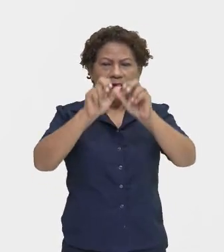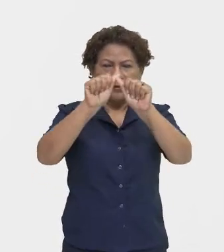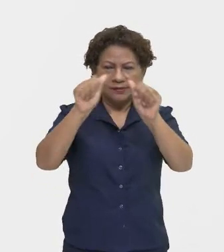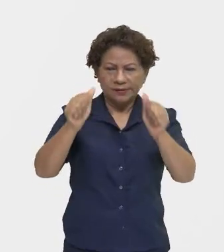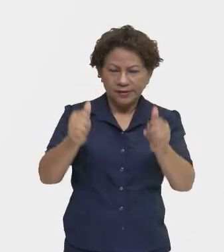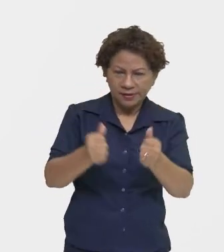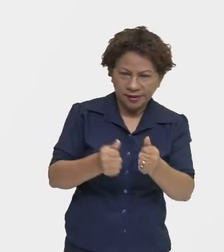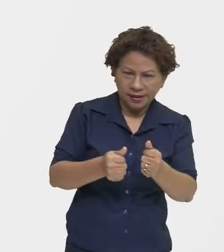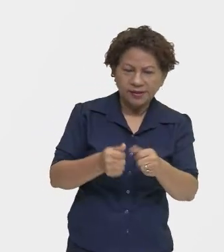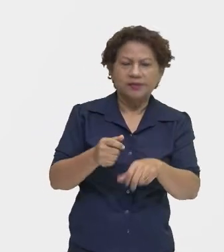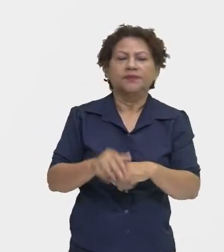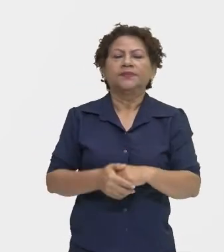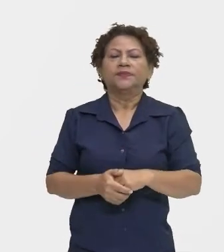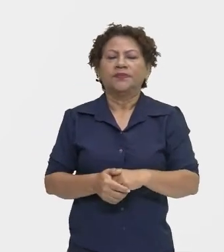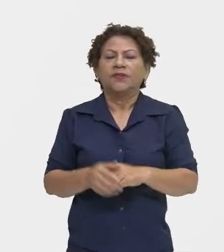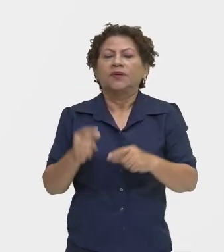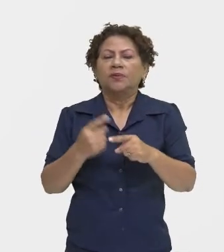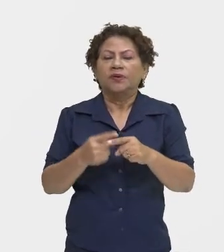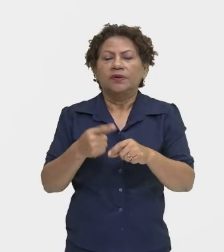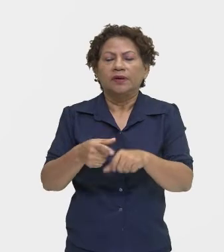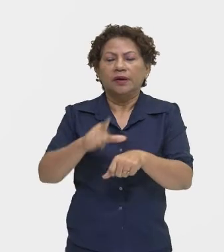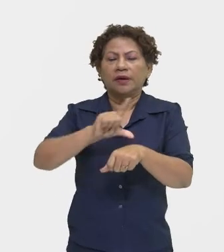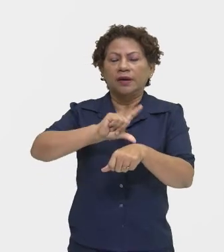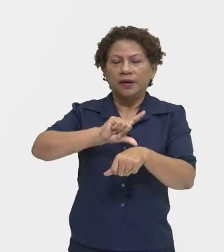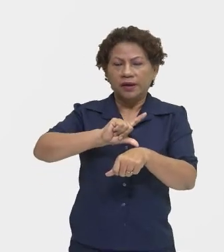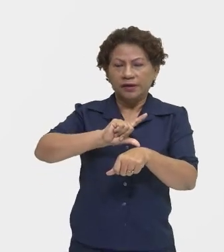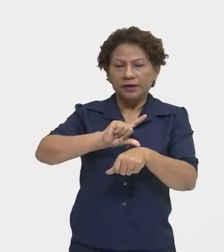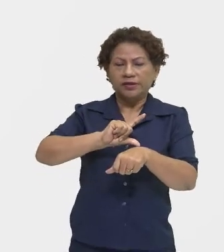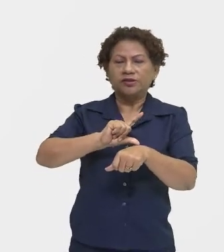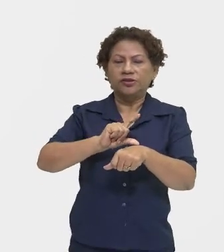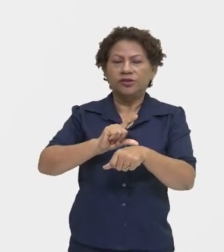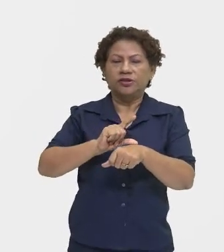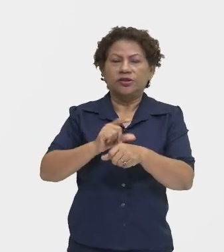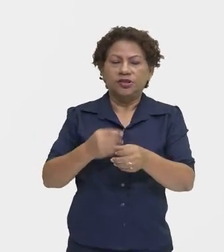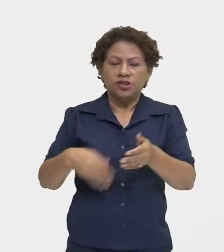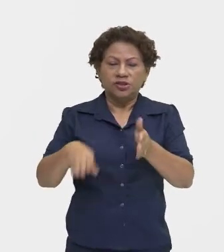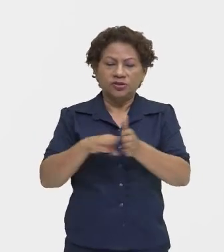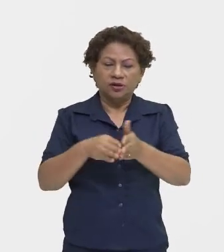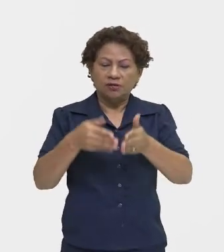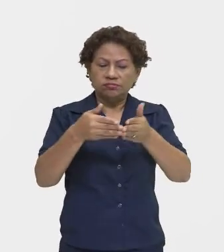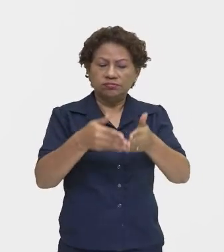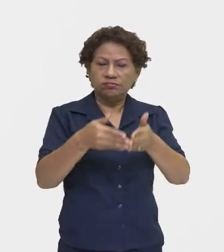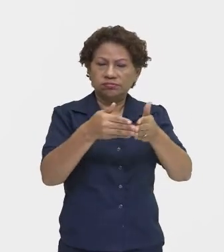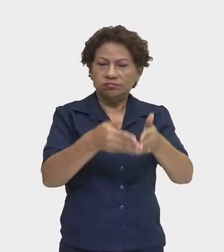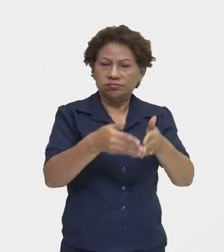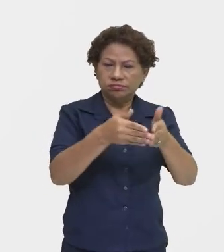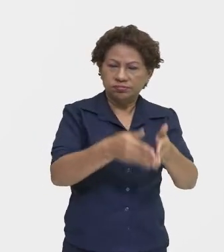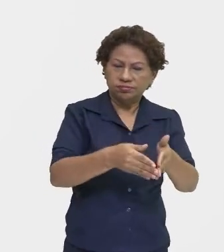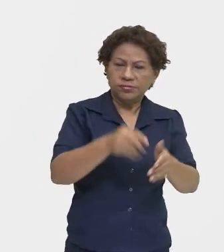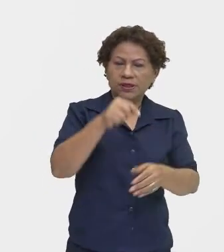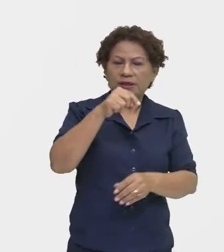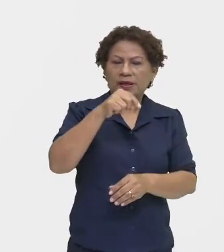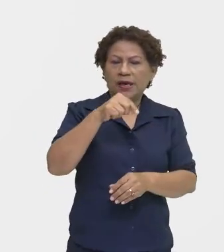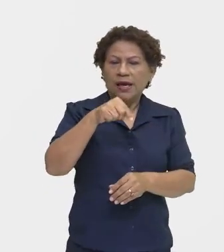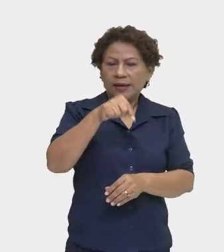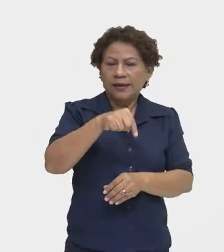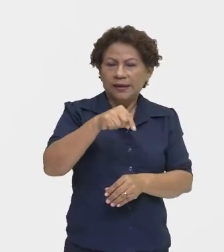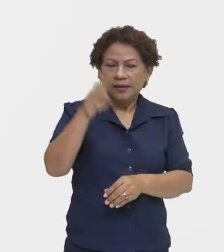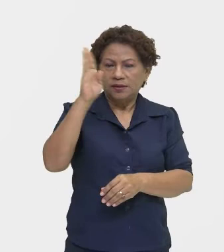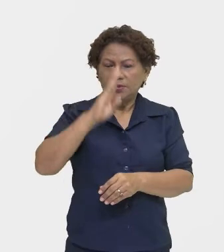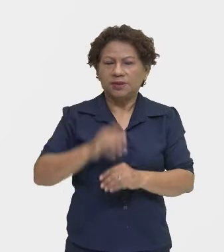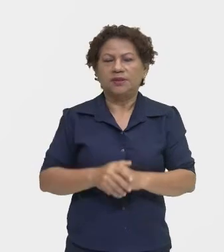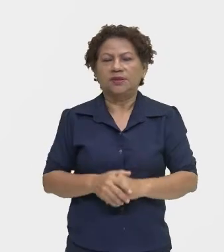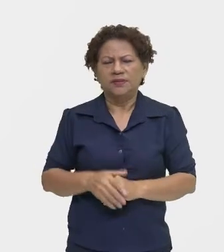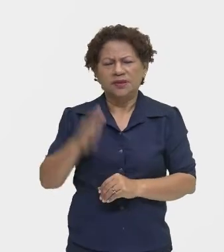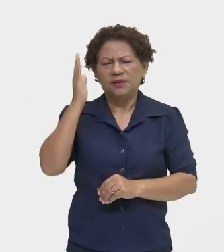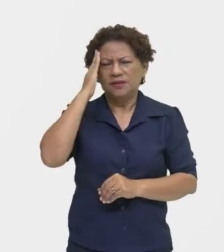da colonização. Continuando. Um dos aspectos dessa arte é que ela é repassada através das gerações,